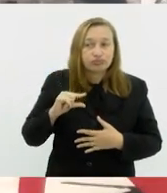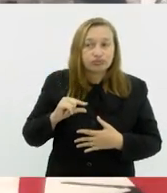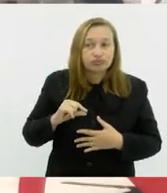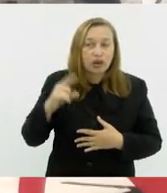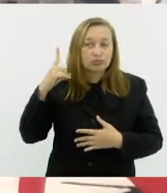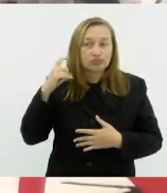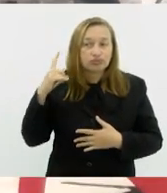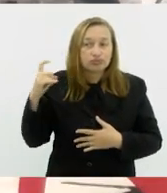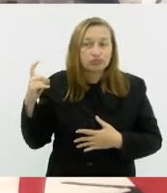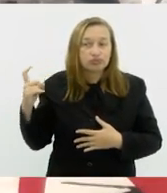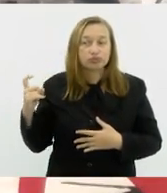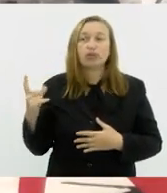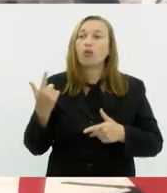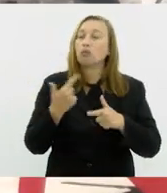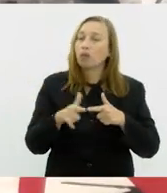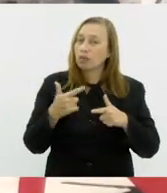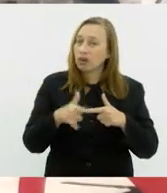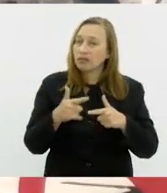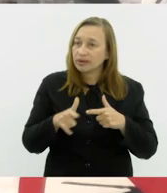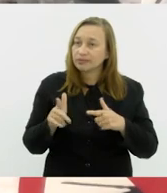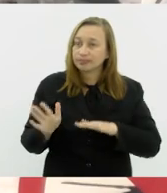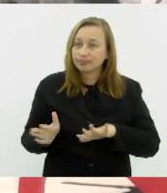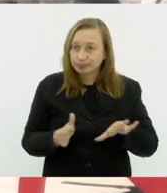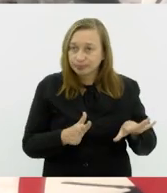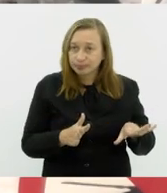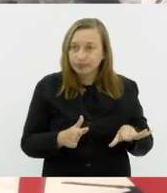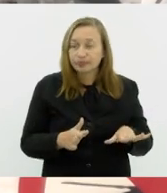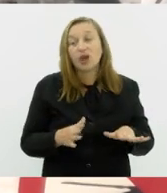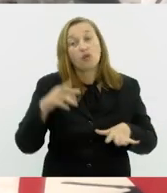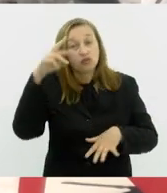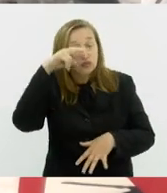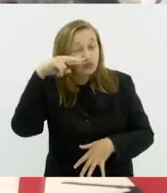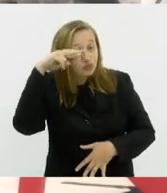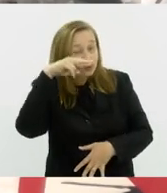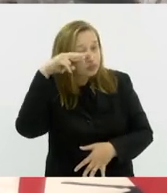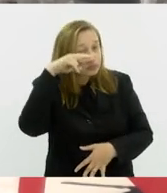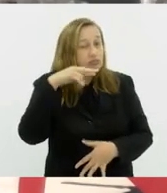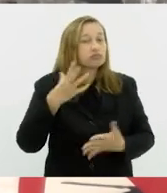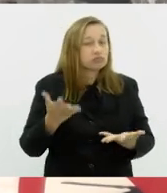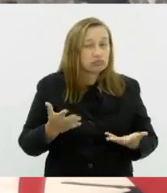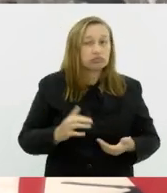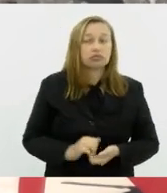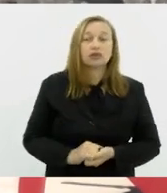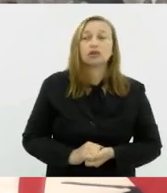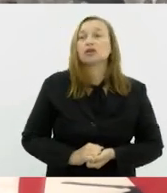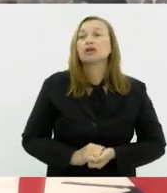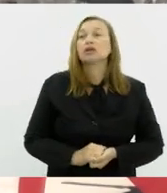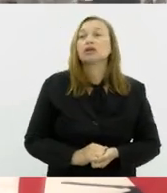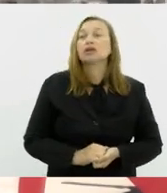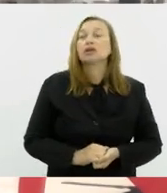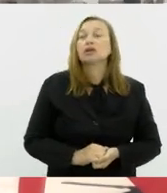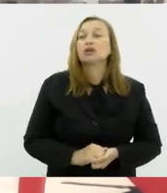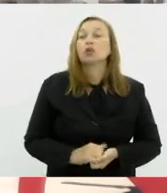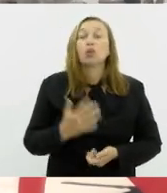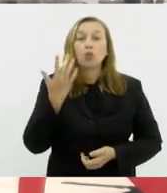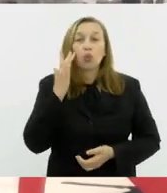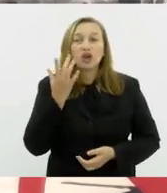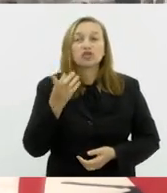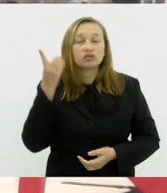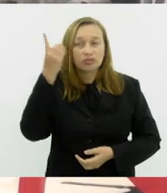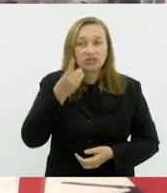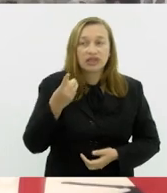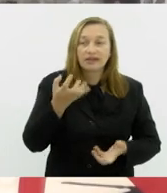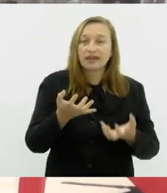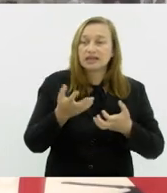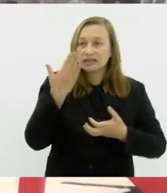e o enfrentamento desse problema da poluição sonora. E para isso é fiscalização. E aí, então, a questão de todas as questões que foram faladas. Eu acho que o deputado quer